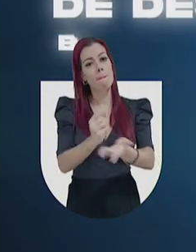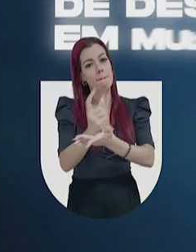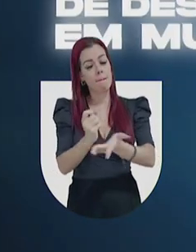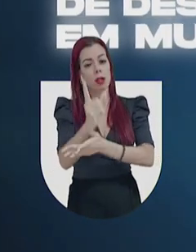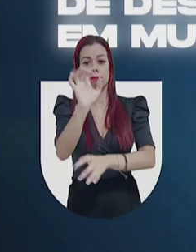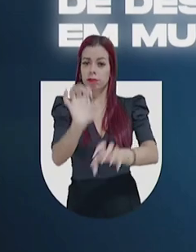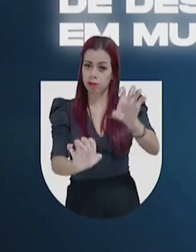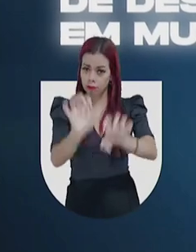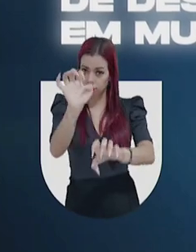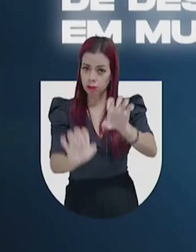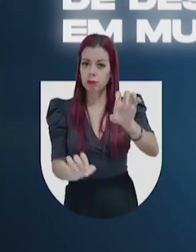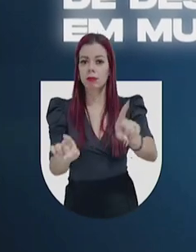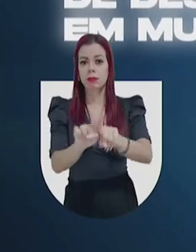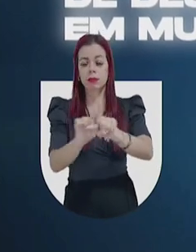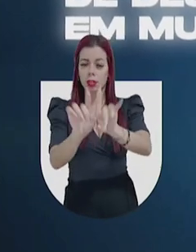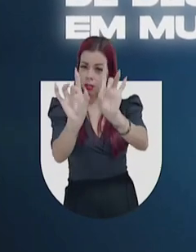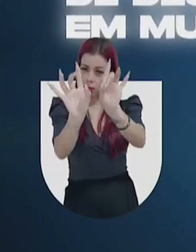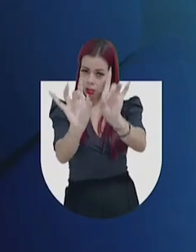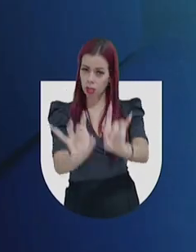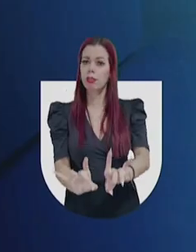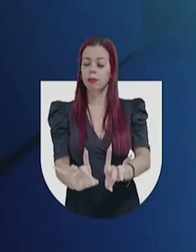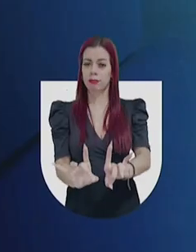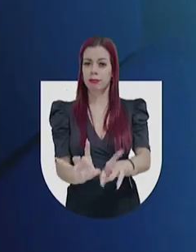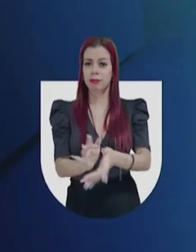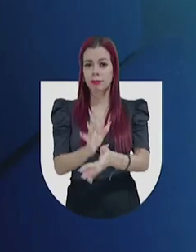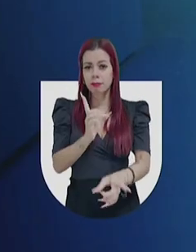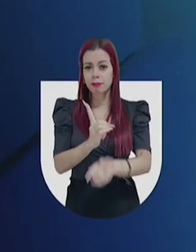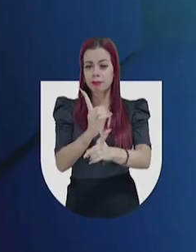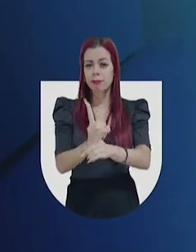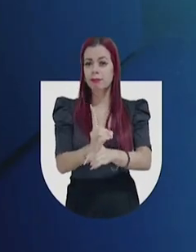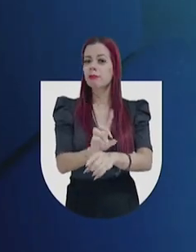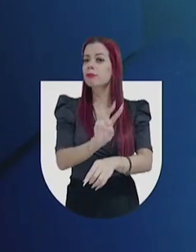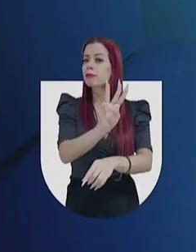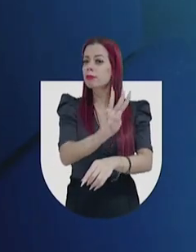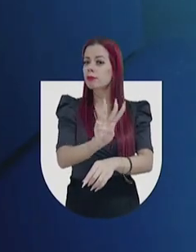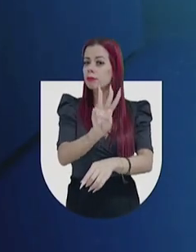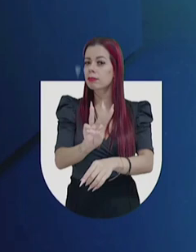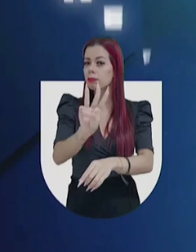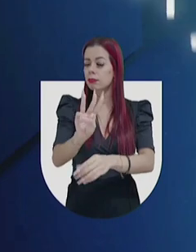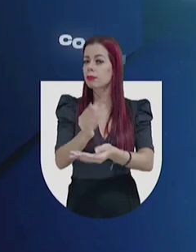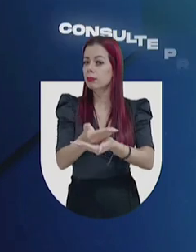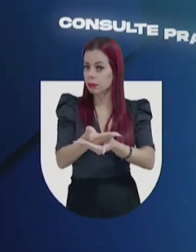chance de quitar as dívidas da sua empresa com condições muito especiais. Acesse